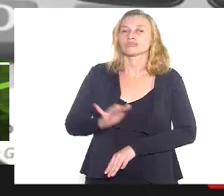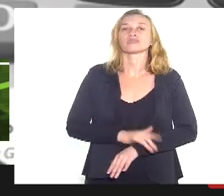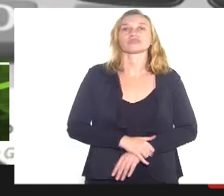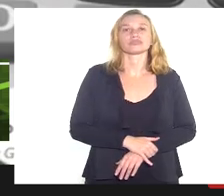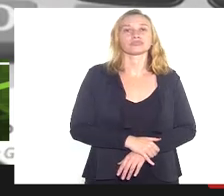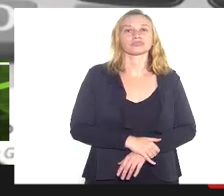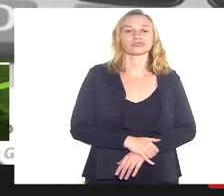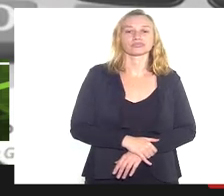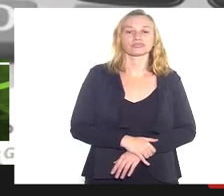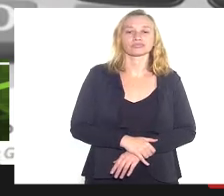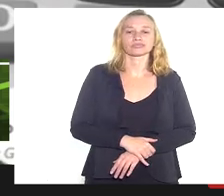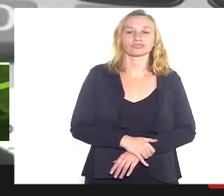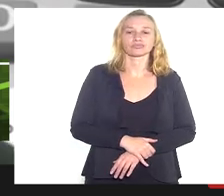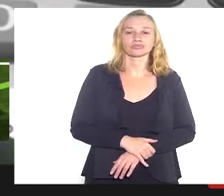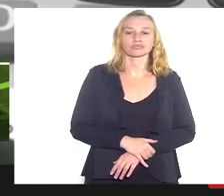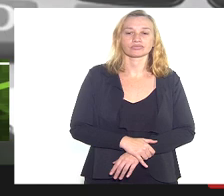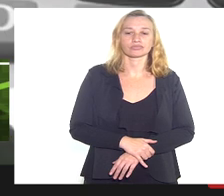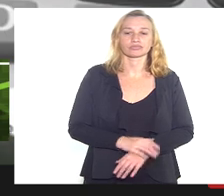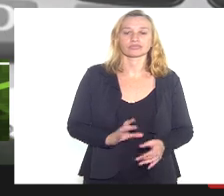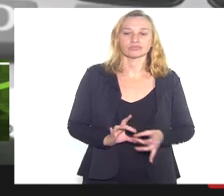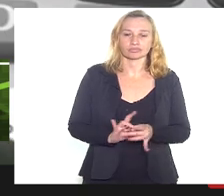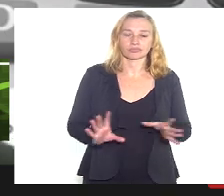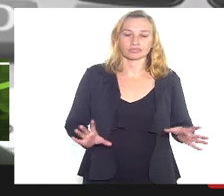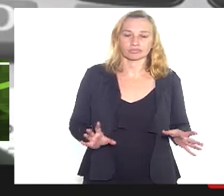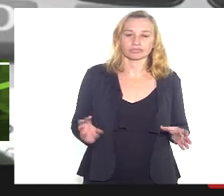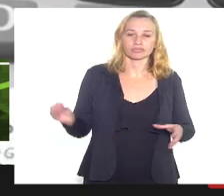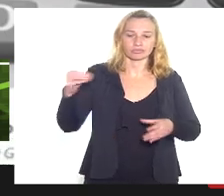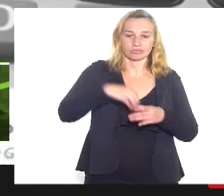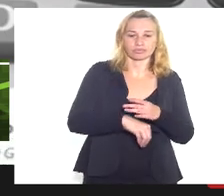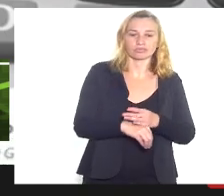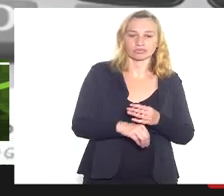que foi absorvida e incorporada à legislação fluminense.